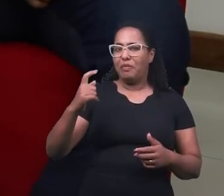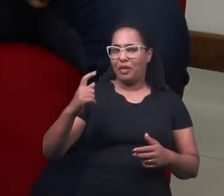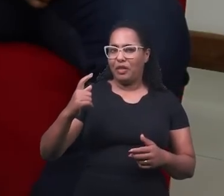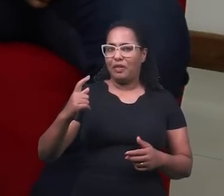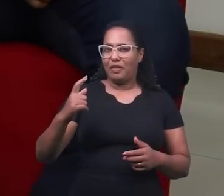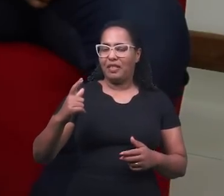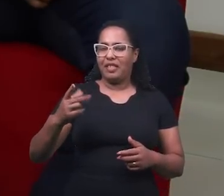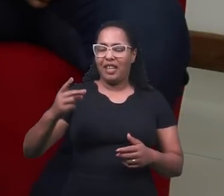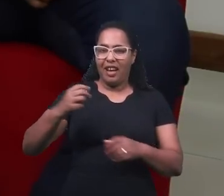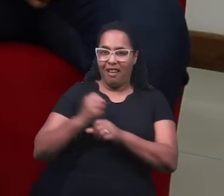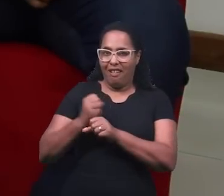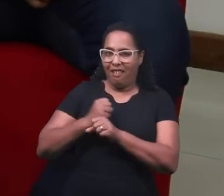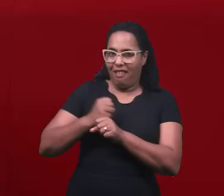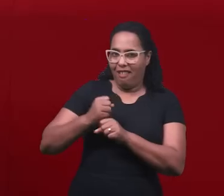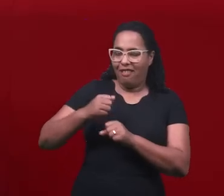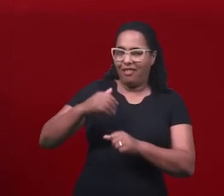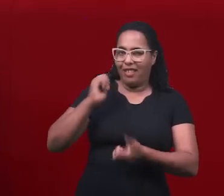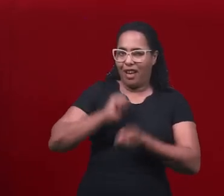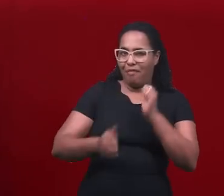estrelas. Bom,